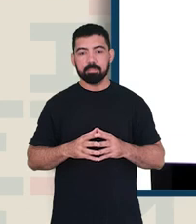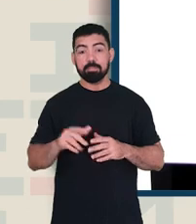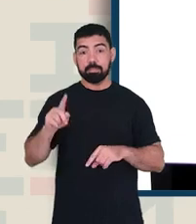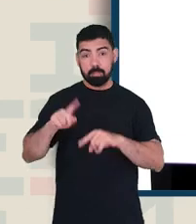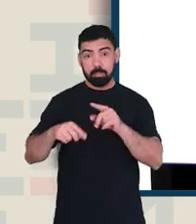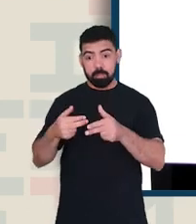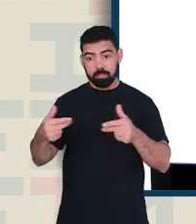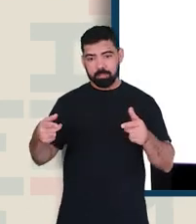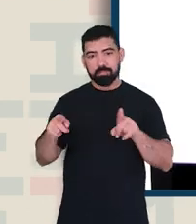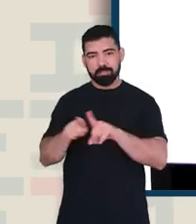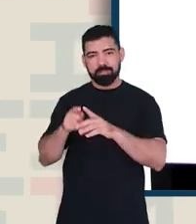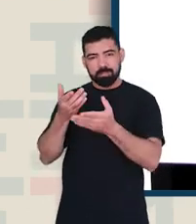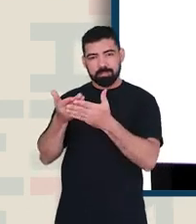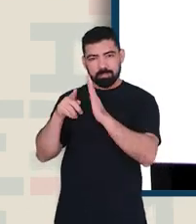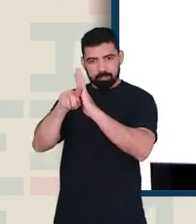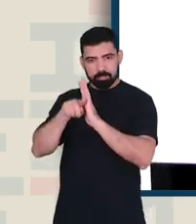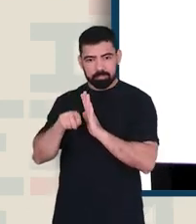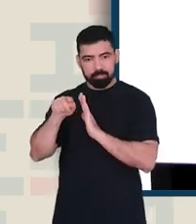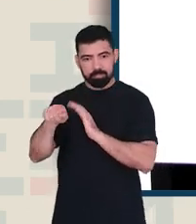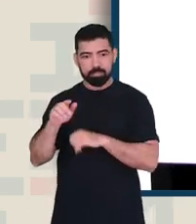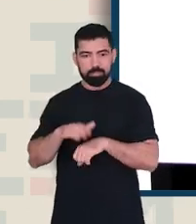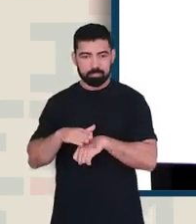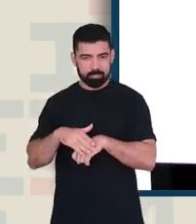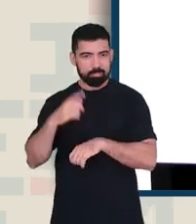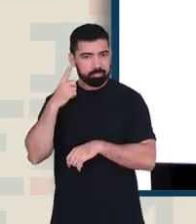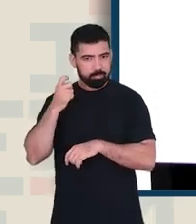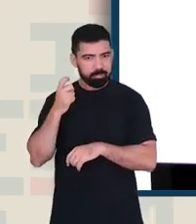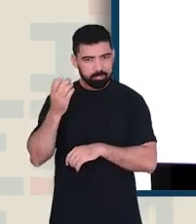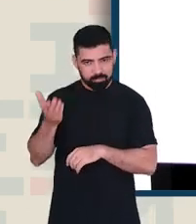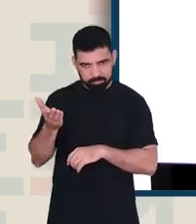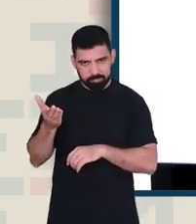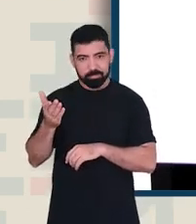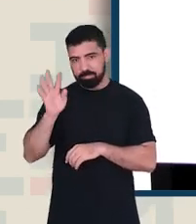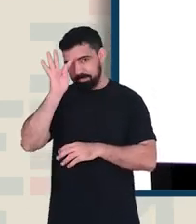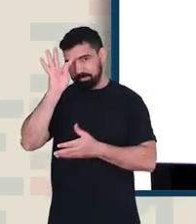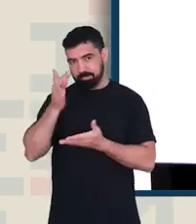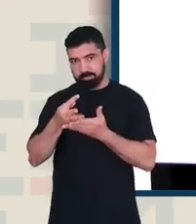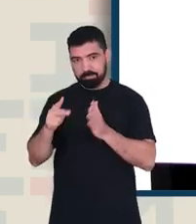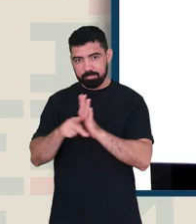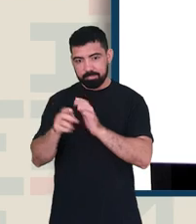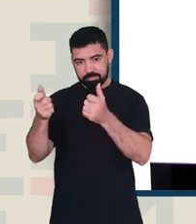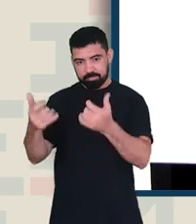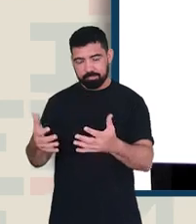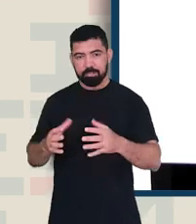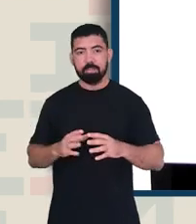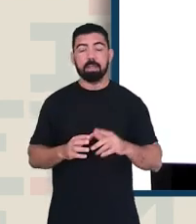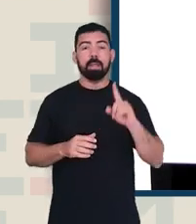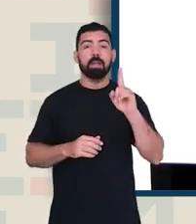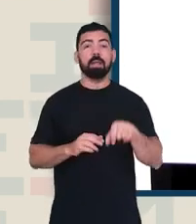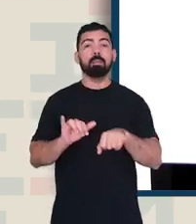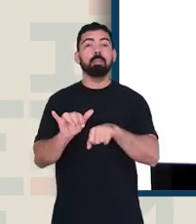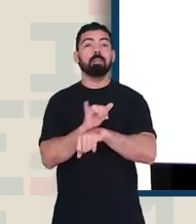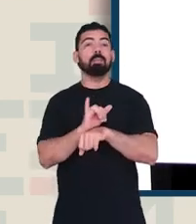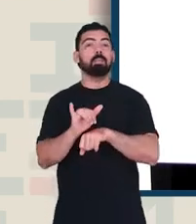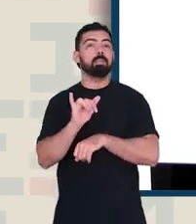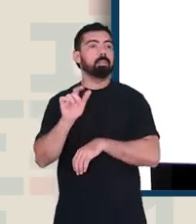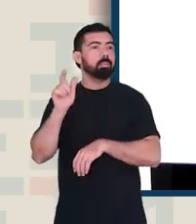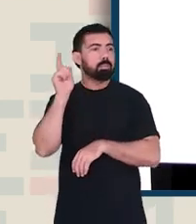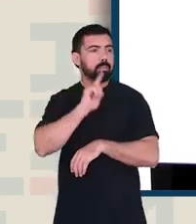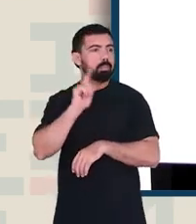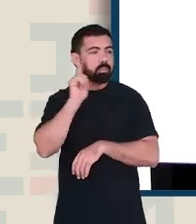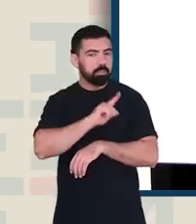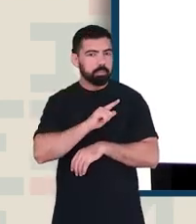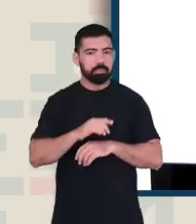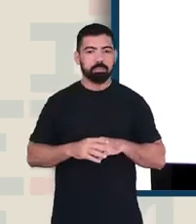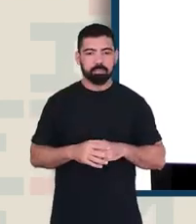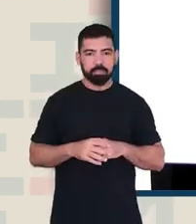objeto também deste objeto sonoro é a forma de escutar, ou seja, uma